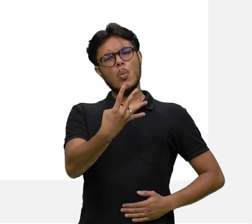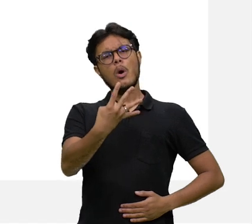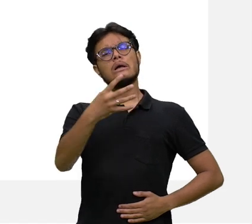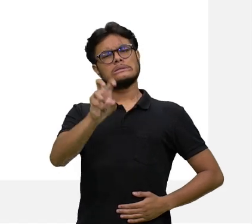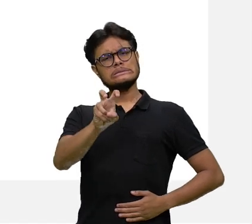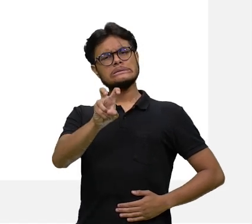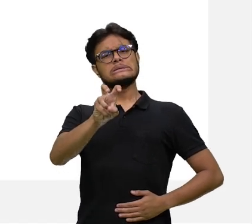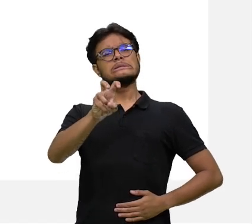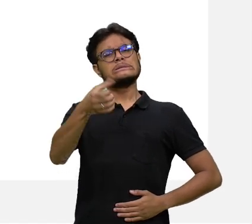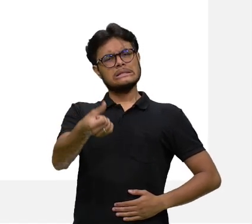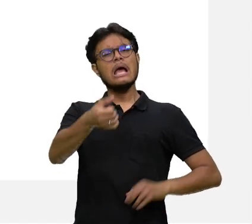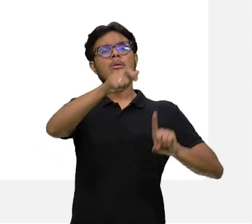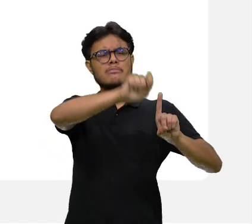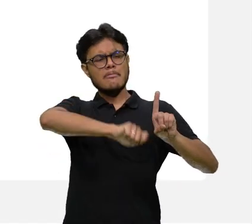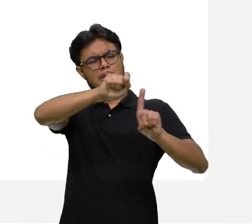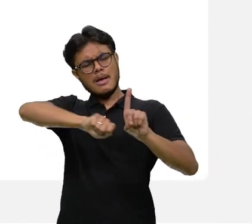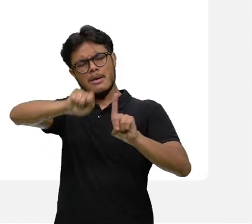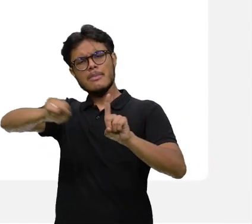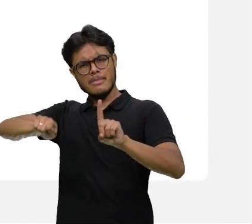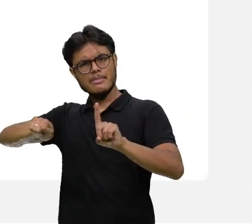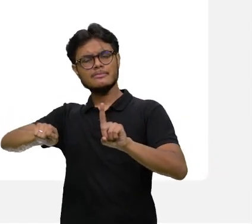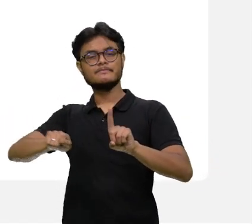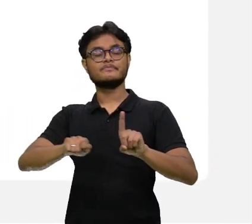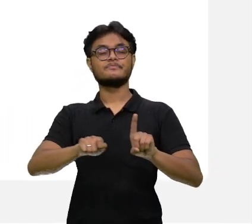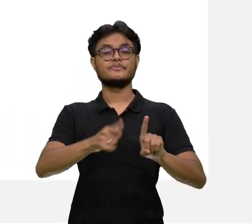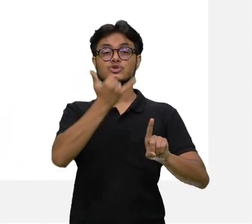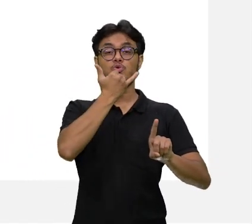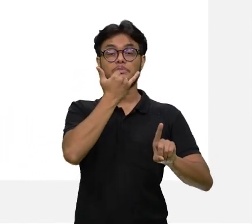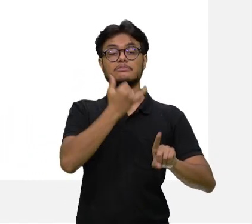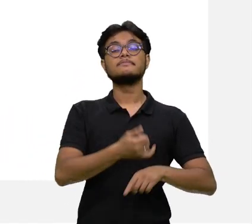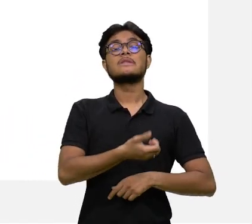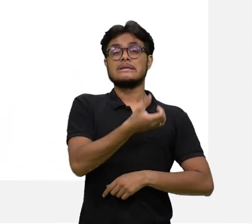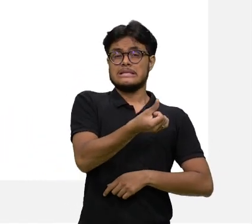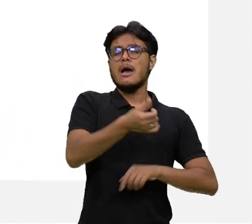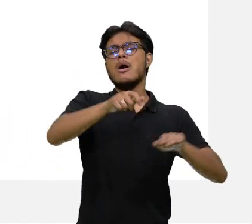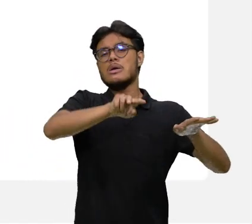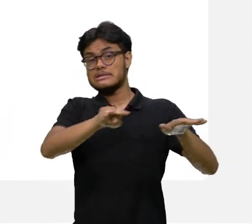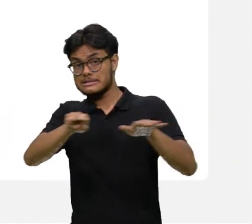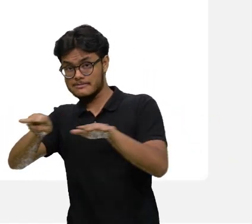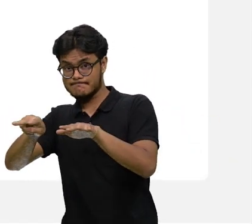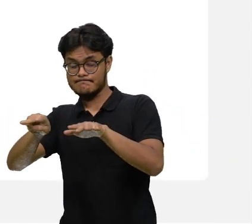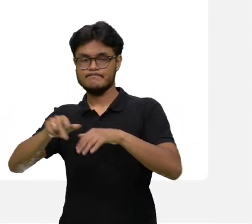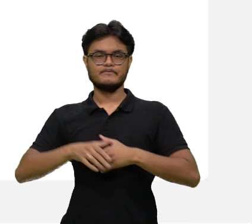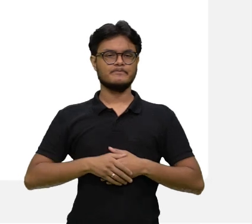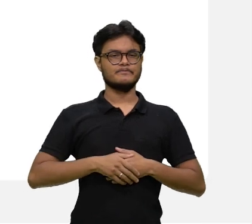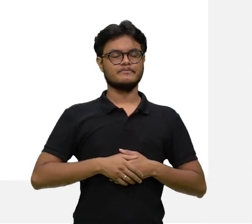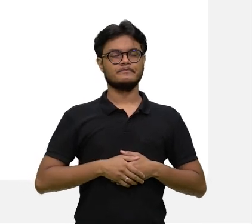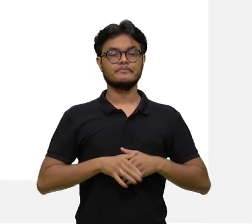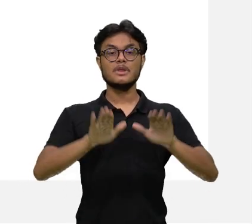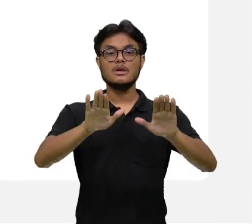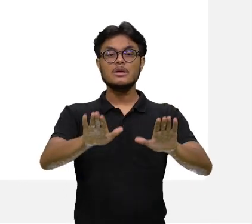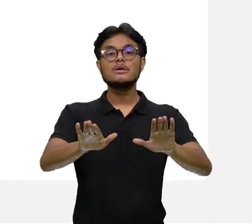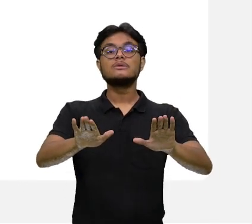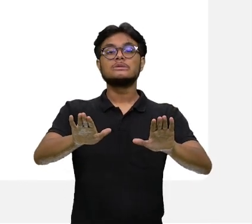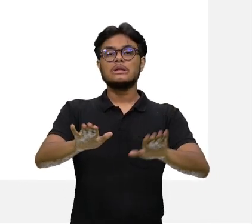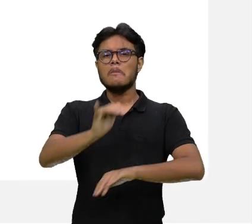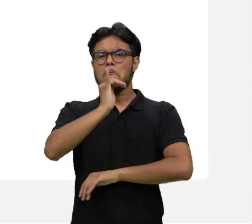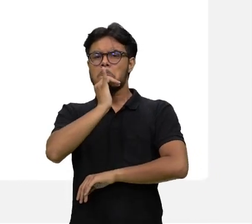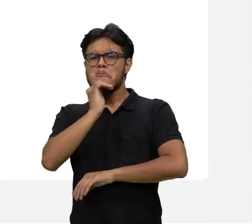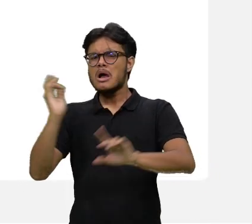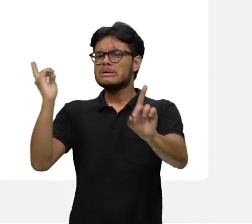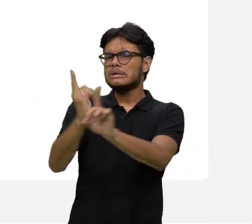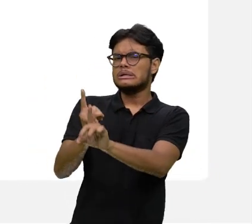5ª semana, 6ª semana, 7ª semana e a 8ª semana. E a gente pode perceber que a partir da